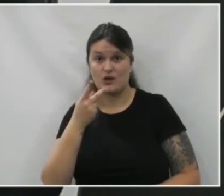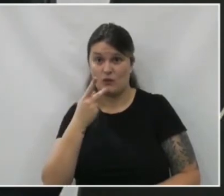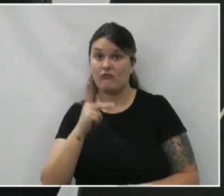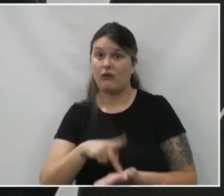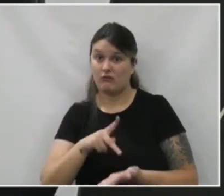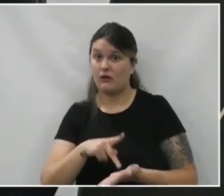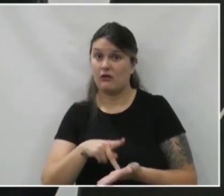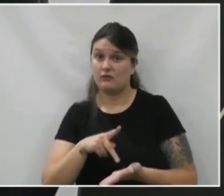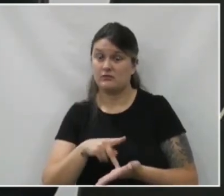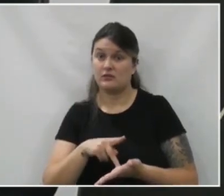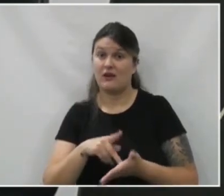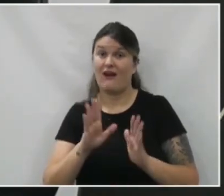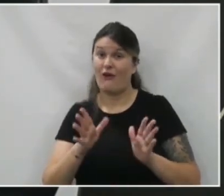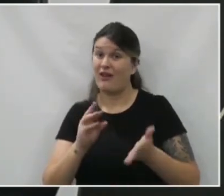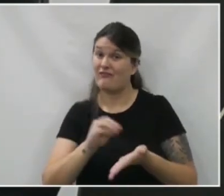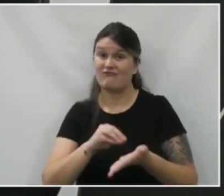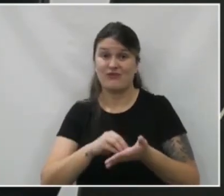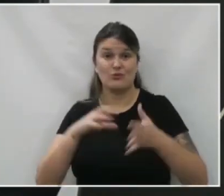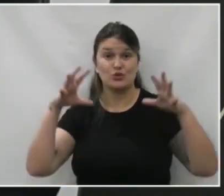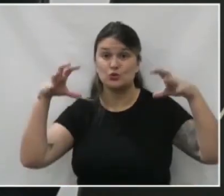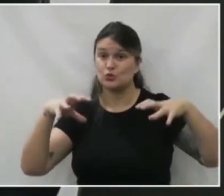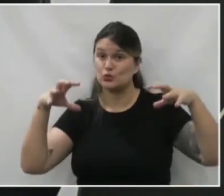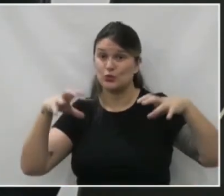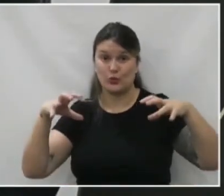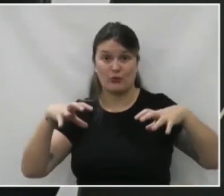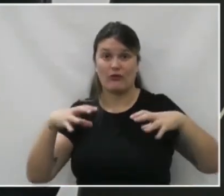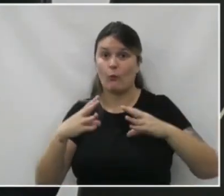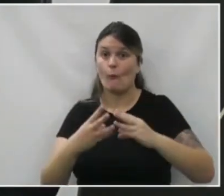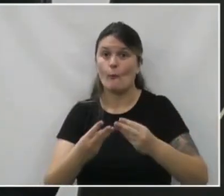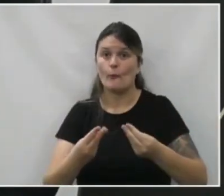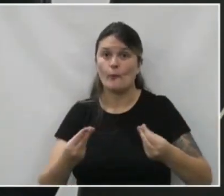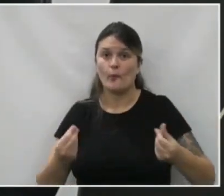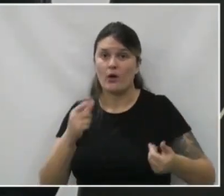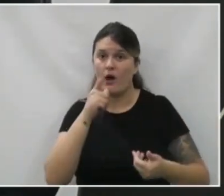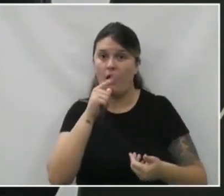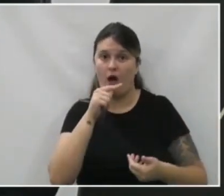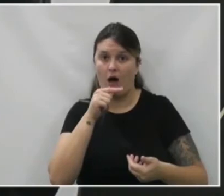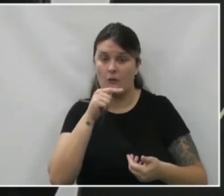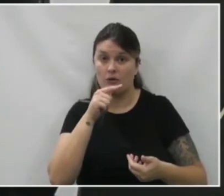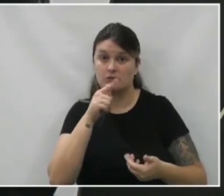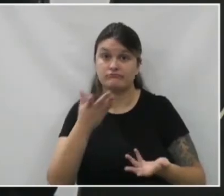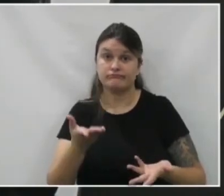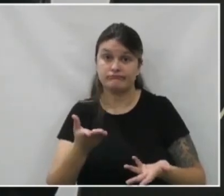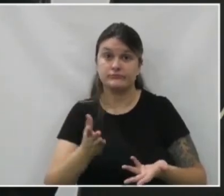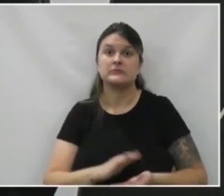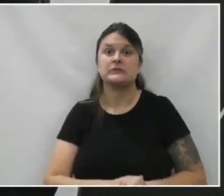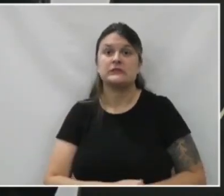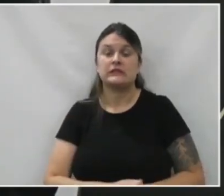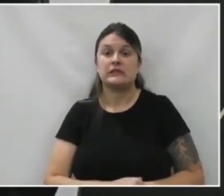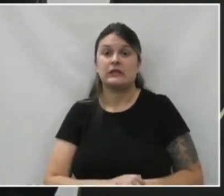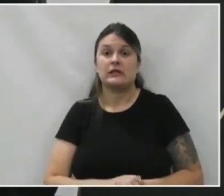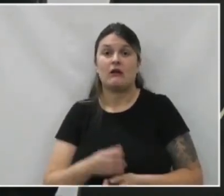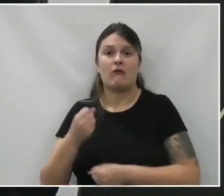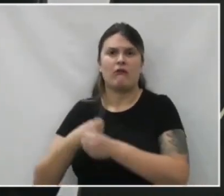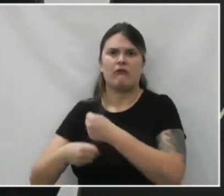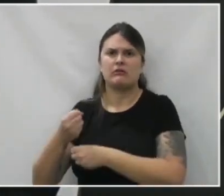e 330, crime de desobediência, do Código Penal. Decreto-Lei número